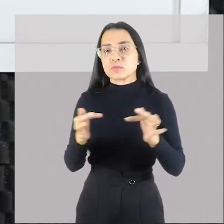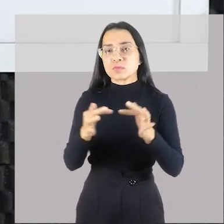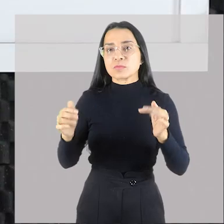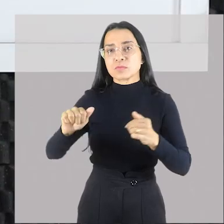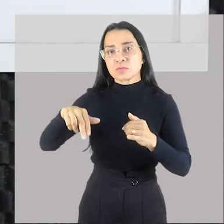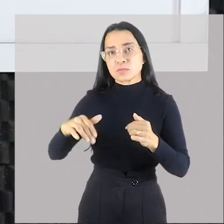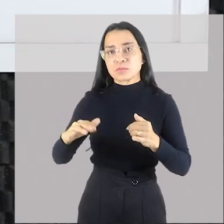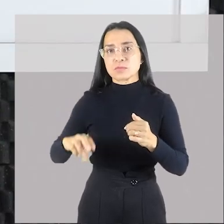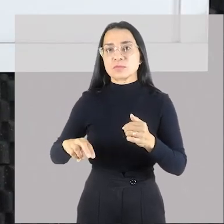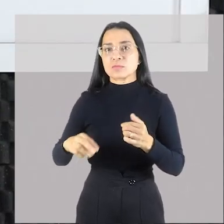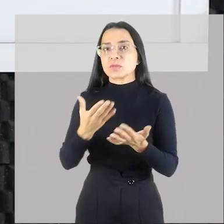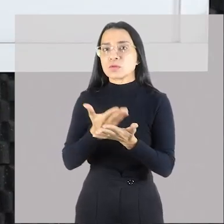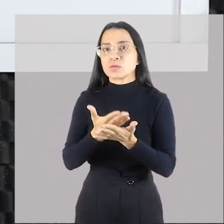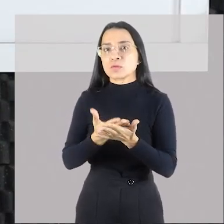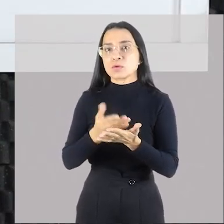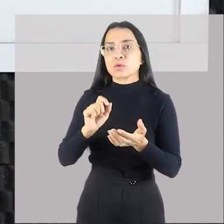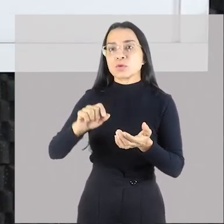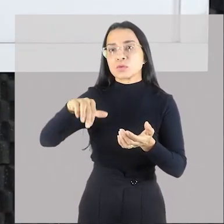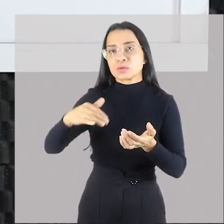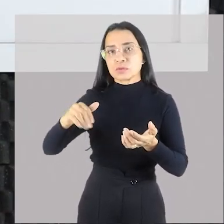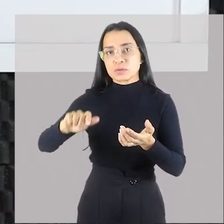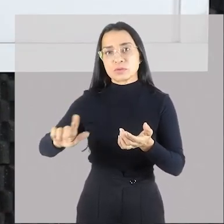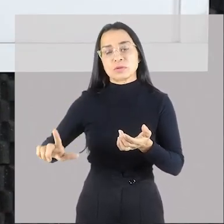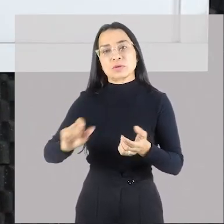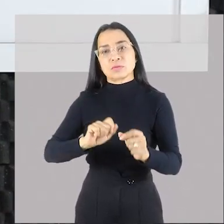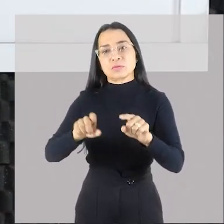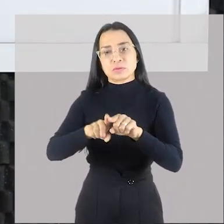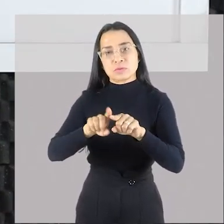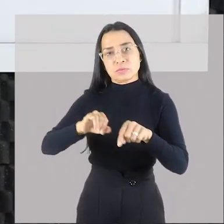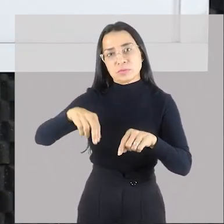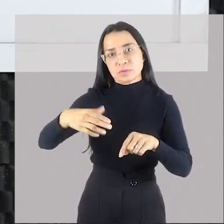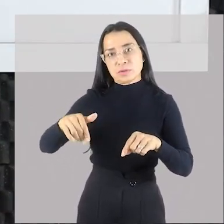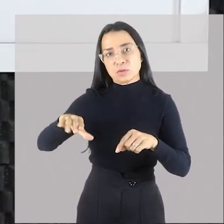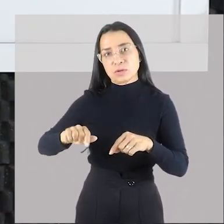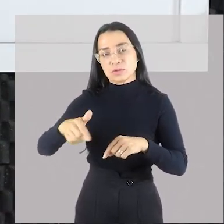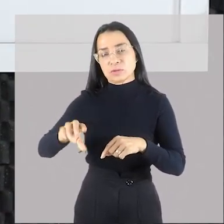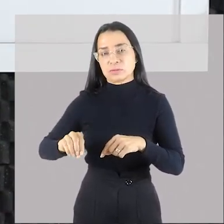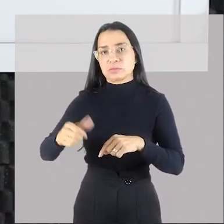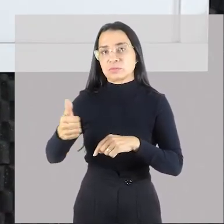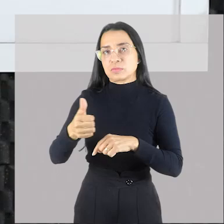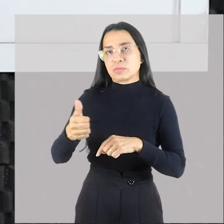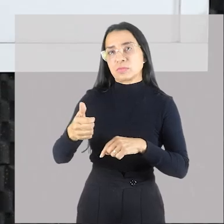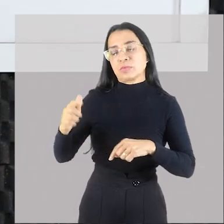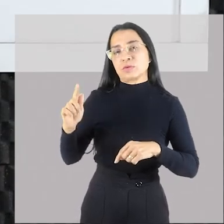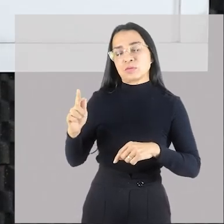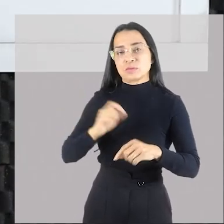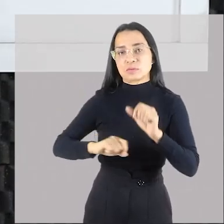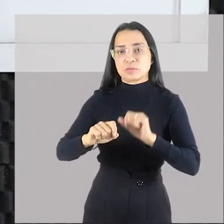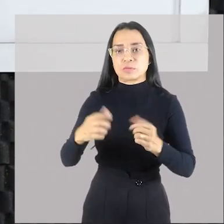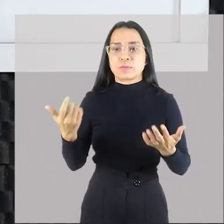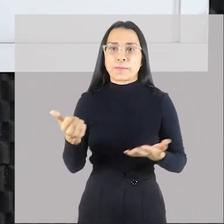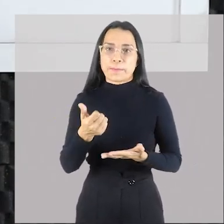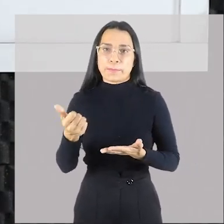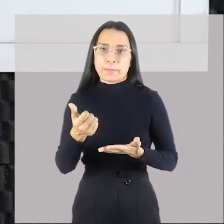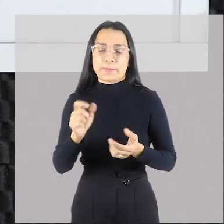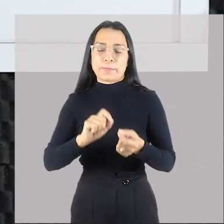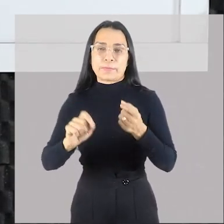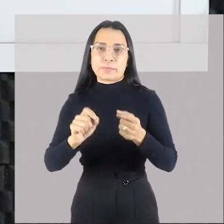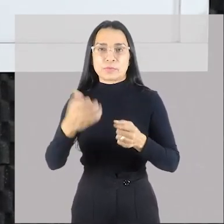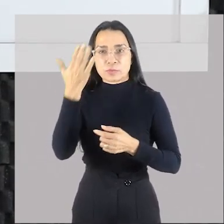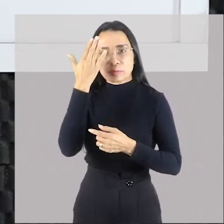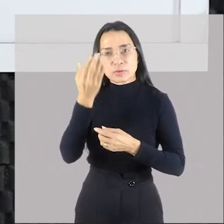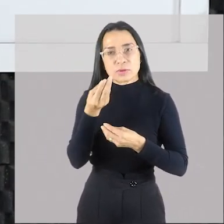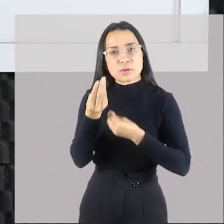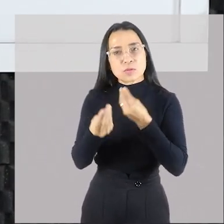do sinal da função afim e na equação do primeiro grau, certo? Primeiro vamos entender o conceito de estudar o sinal de